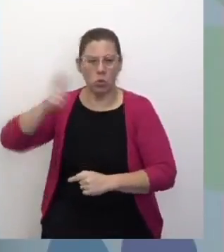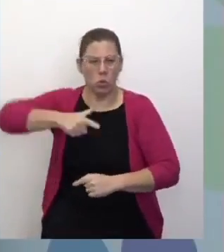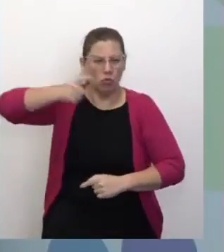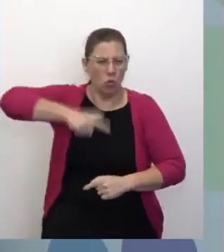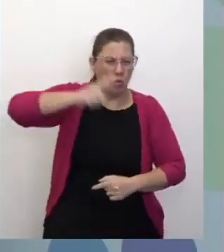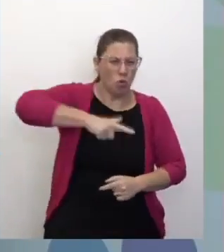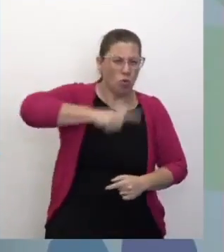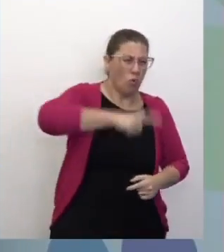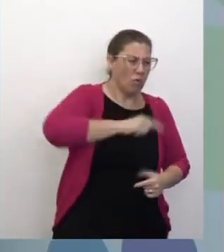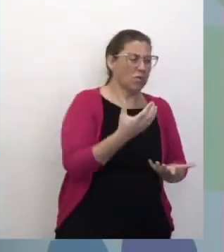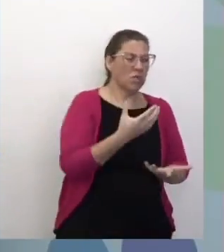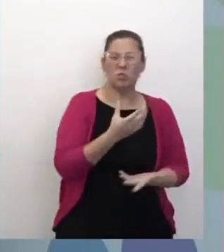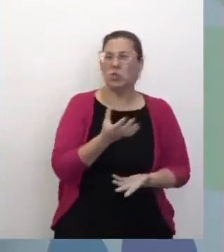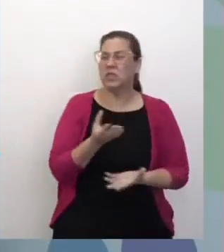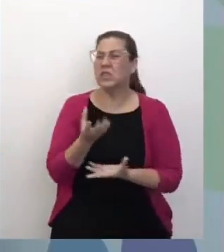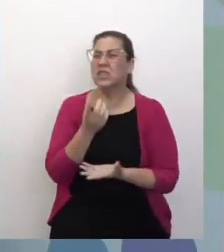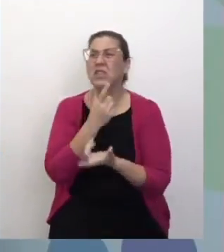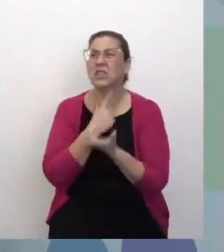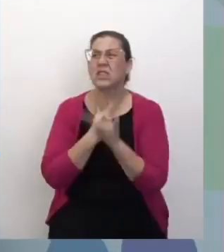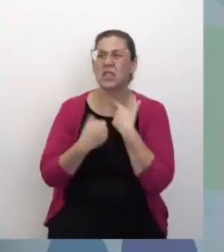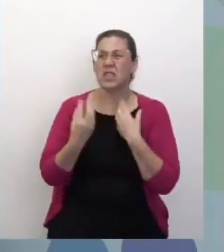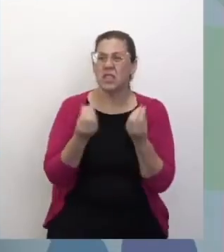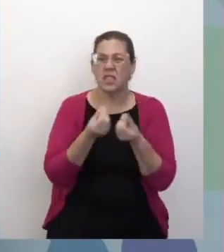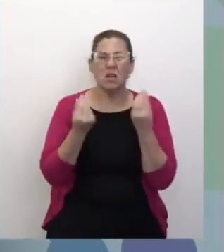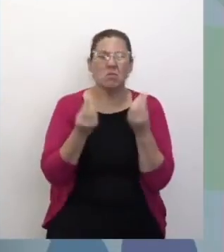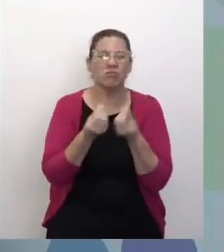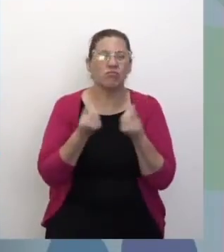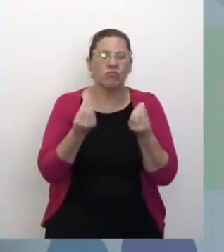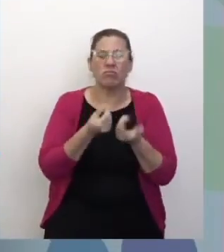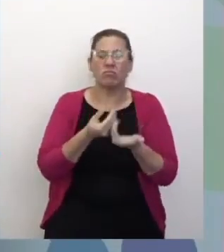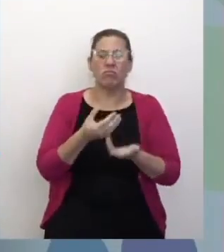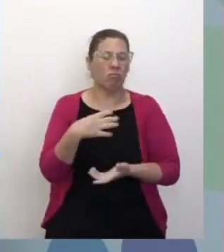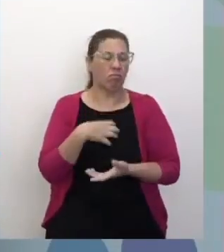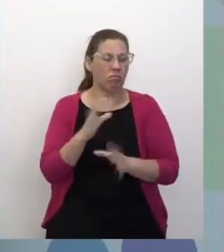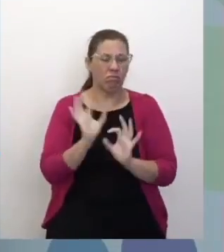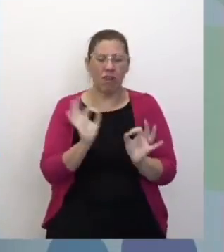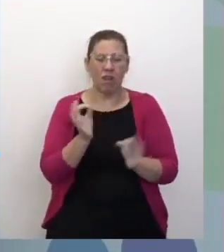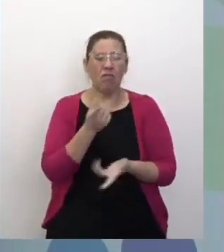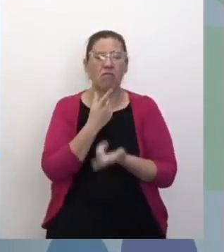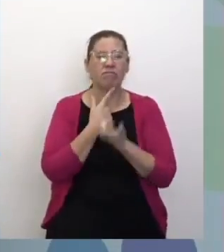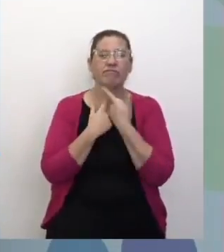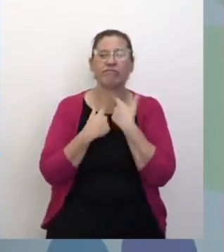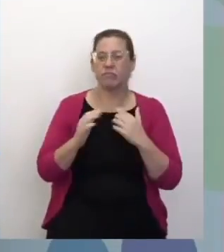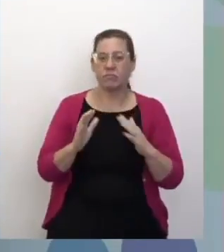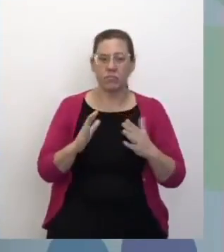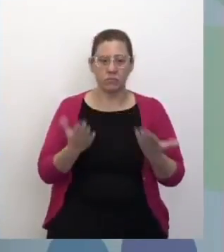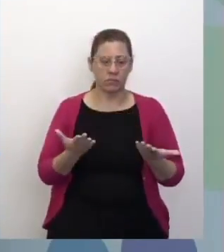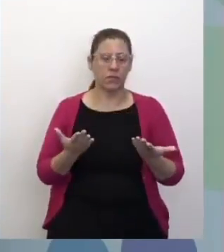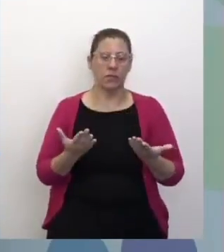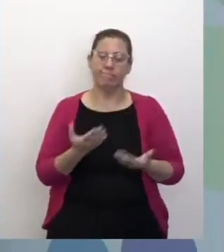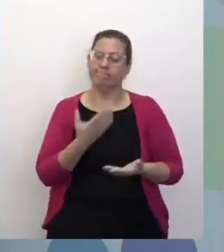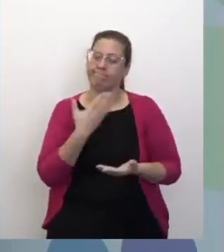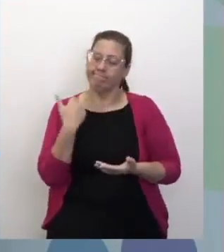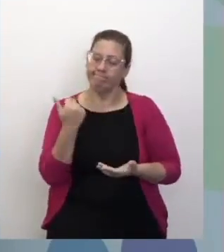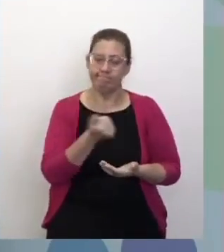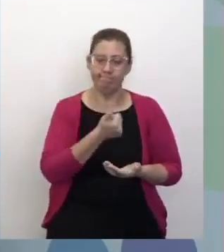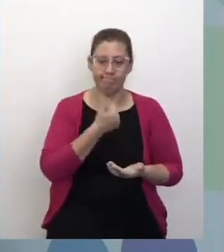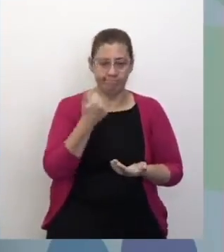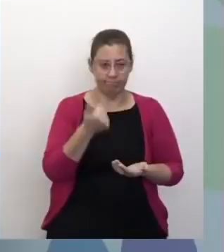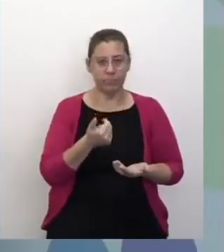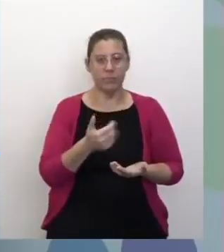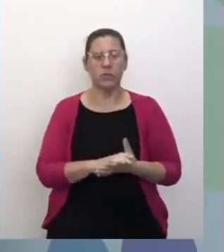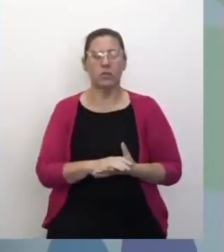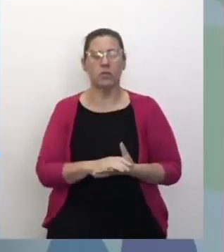ovo, não. Ou seja, é bom que a gente mude, né? Eu acho bacana. E se aprofunde, e melhore, e fica uma